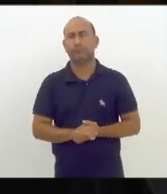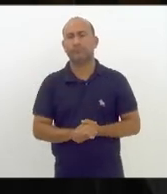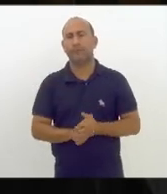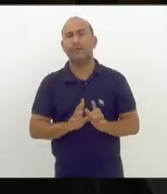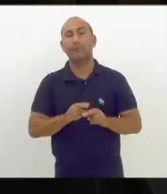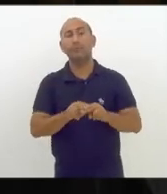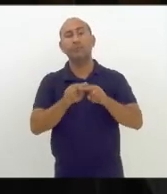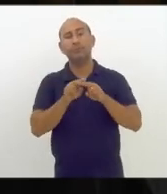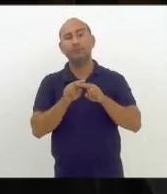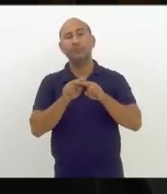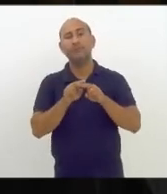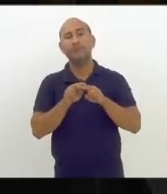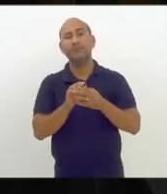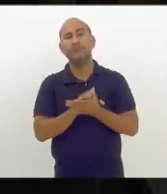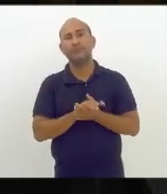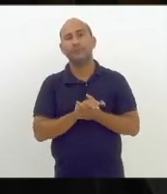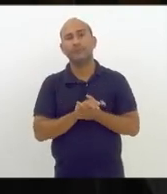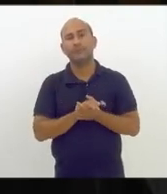com